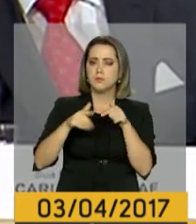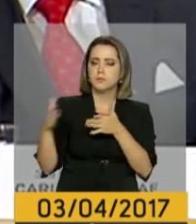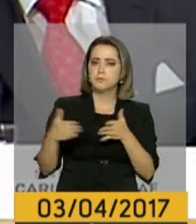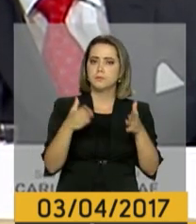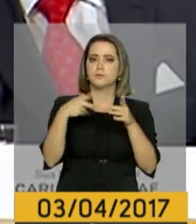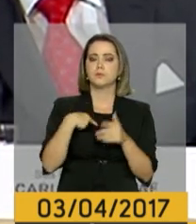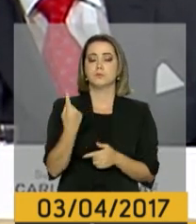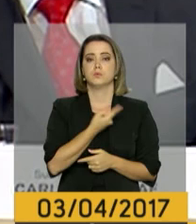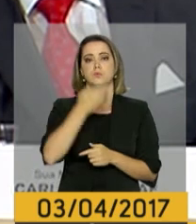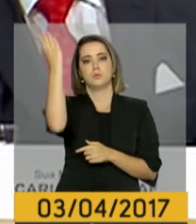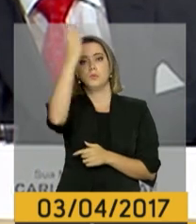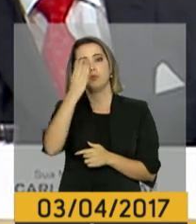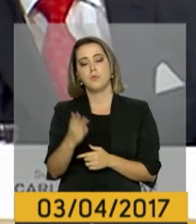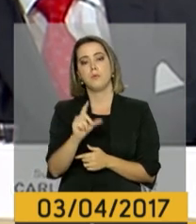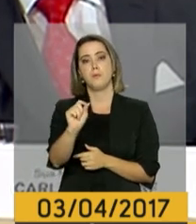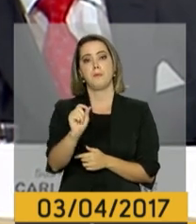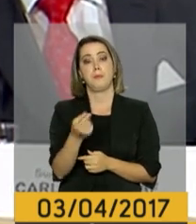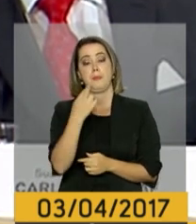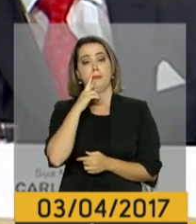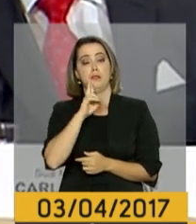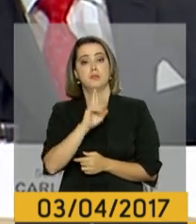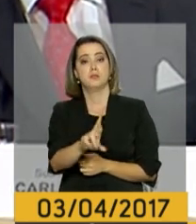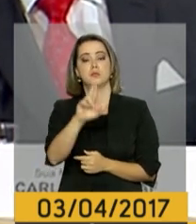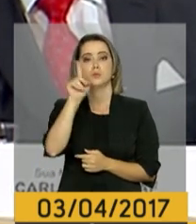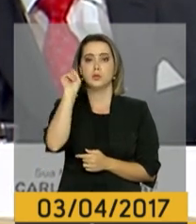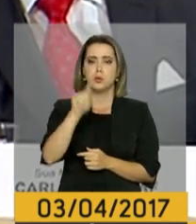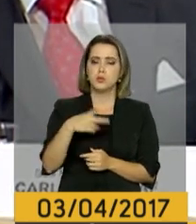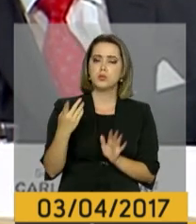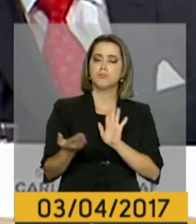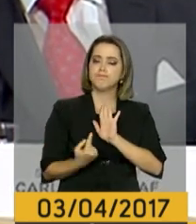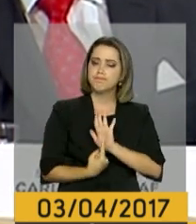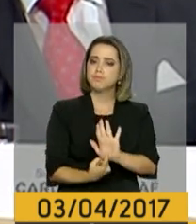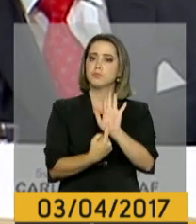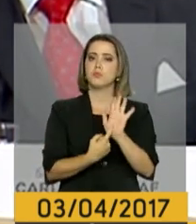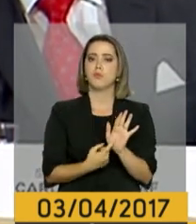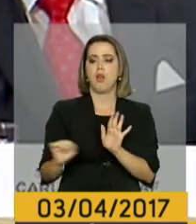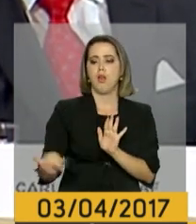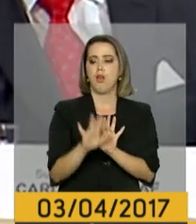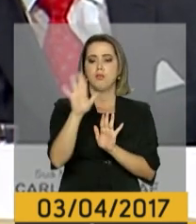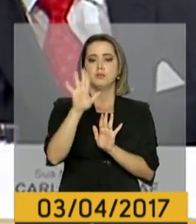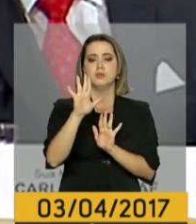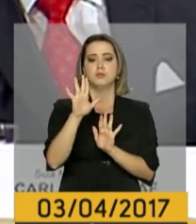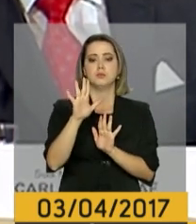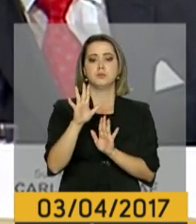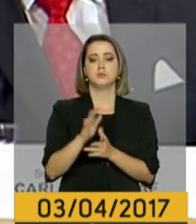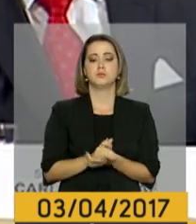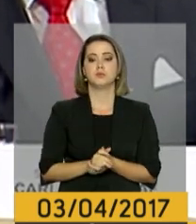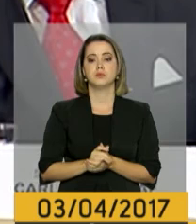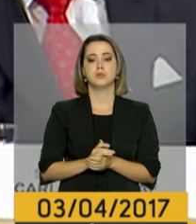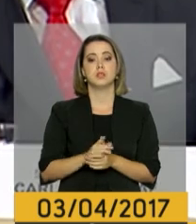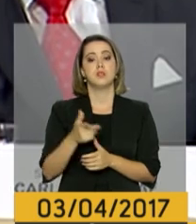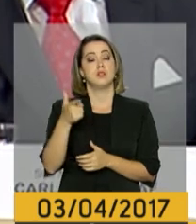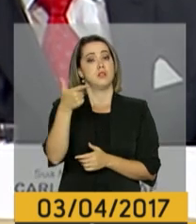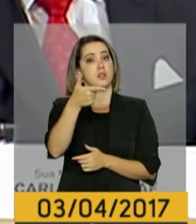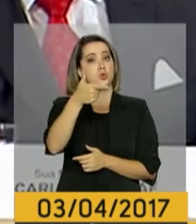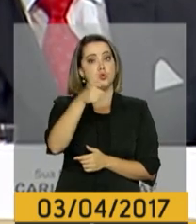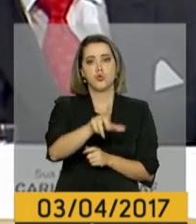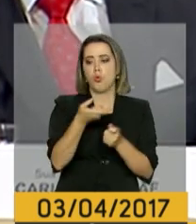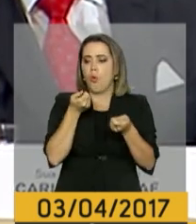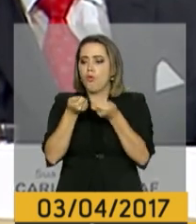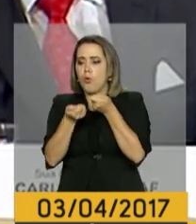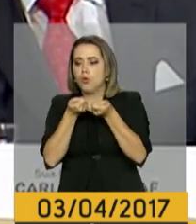no nosso Brasil. E os resultados já estão aí. A inflação está novamente sob